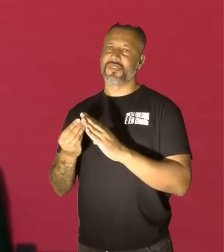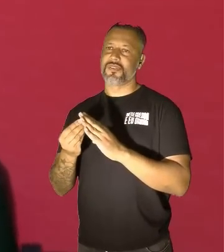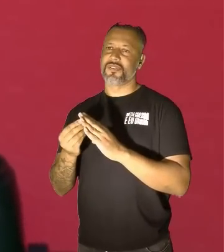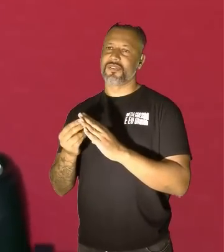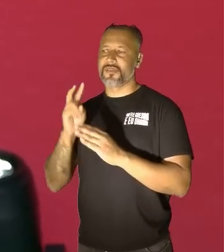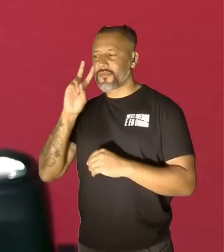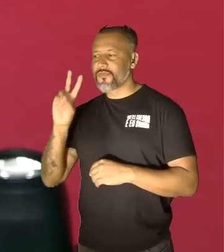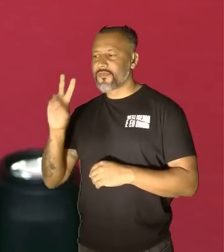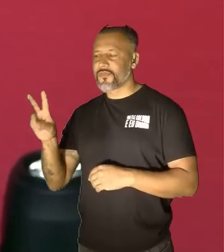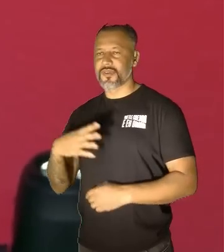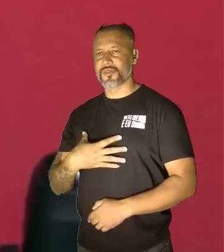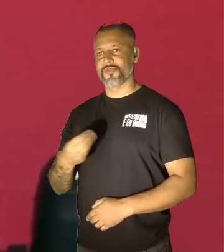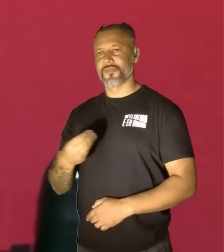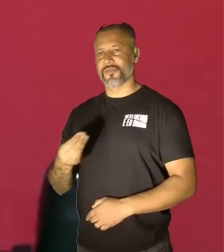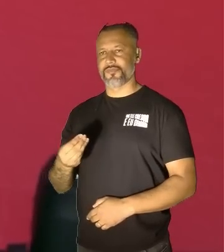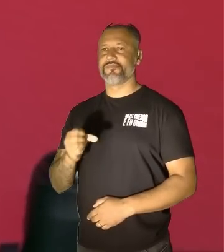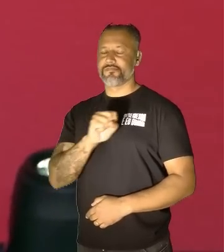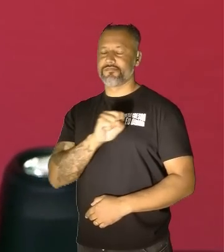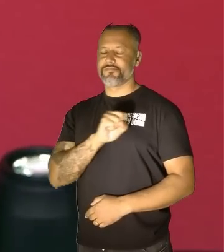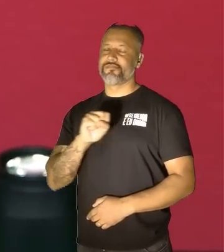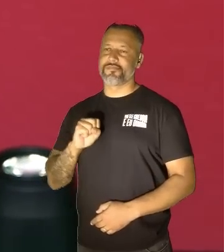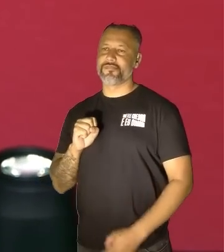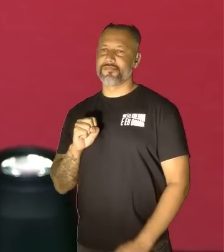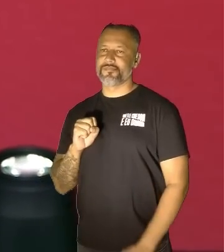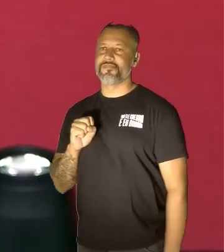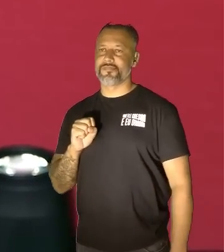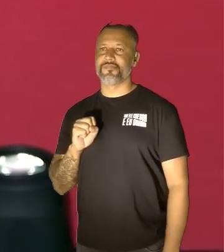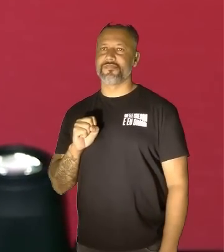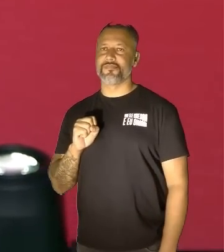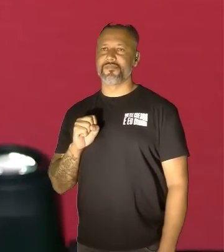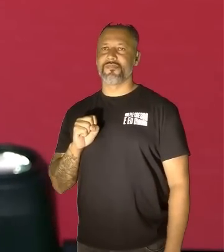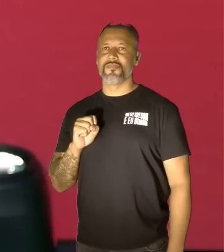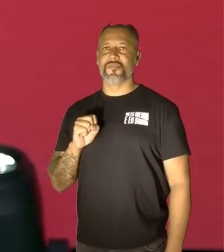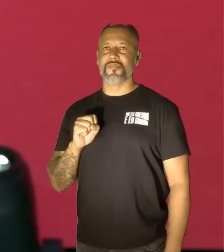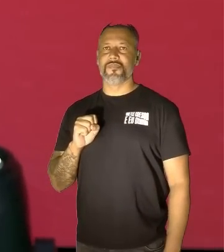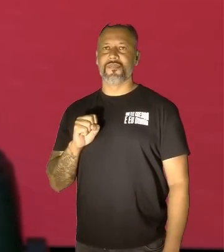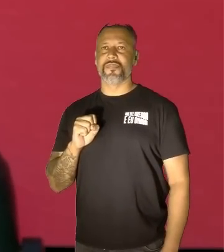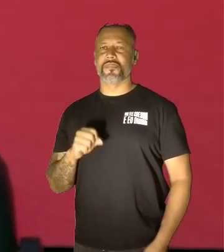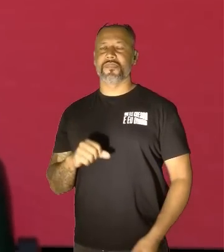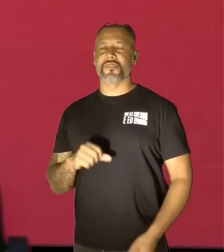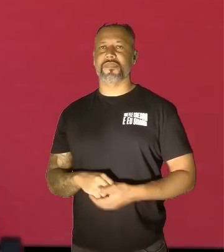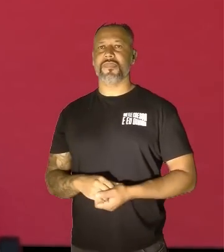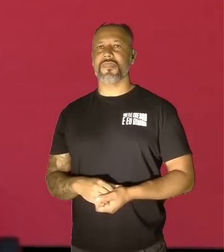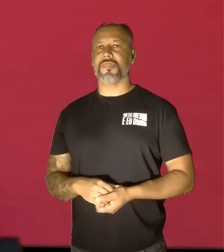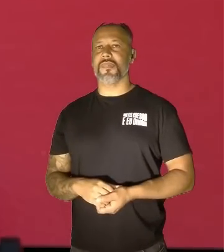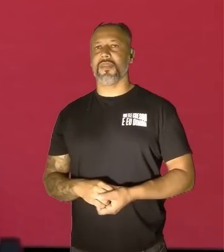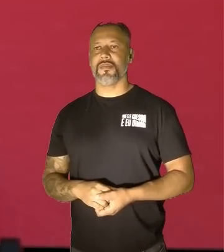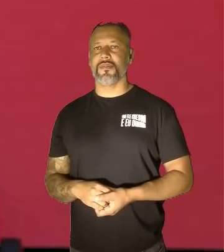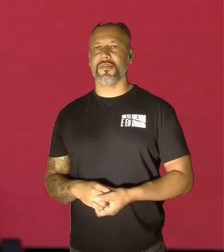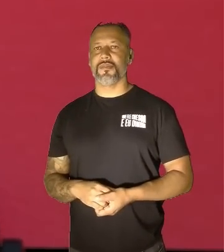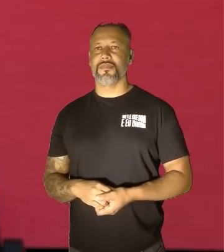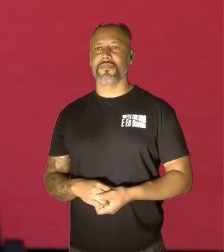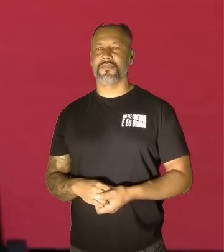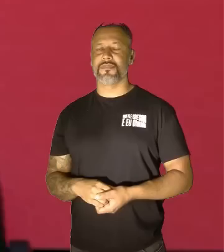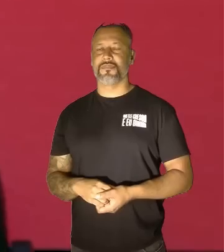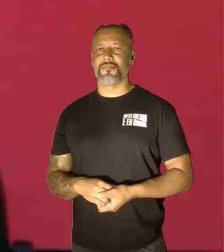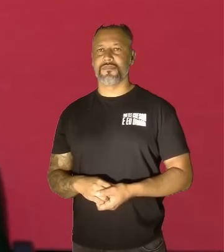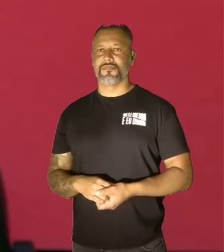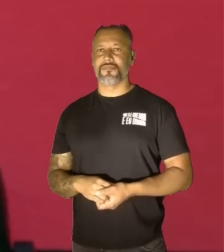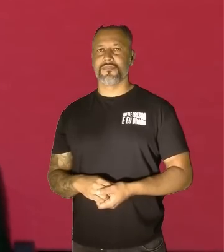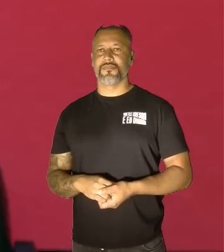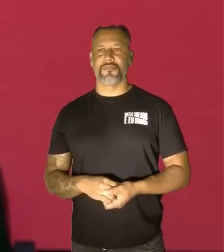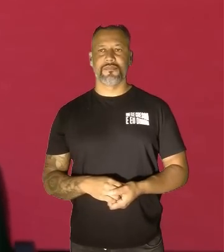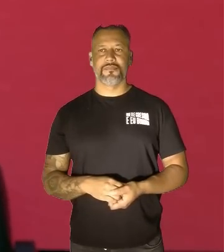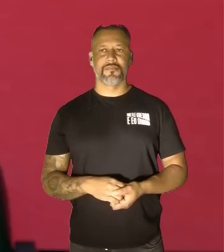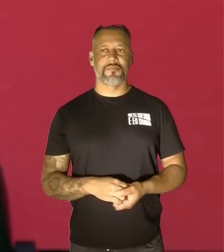todos os anos Ana ia visitar Samuel. E a Bíblia é muito linda, lá no versículo